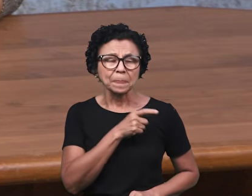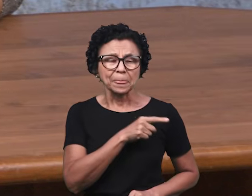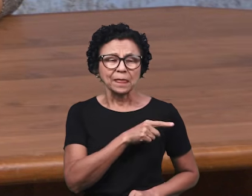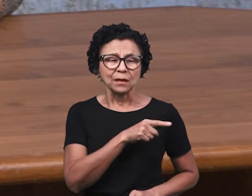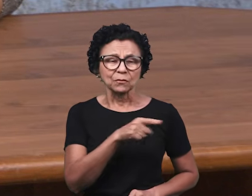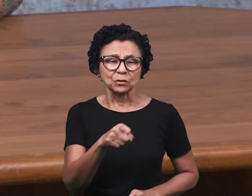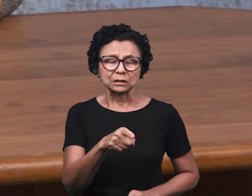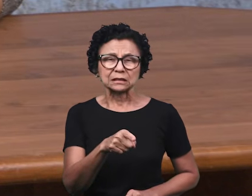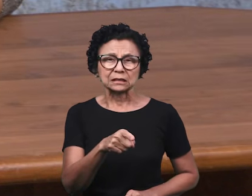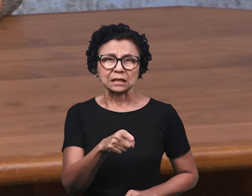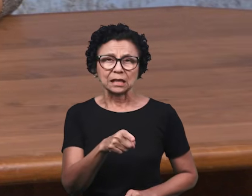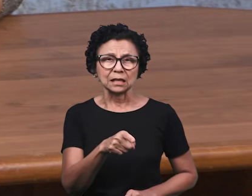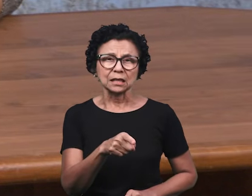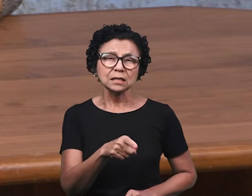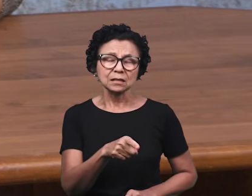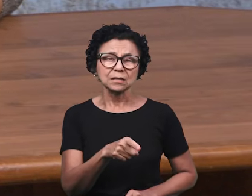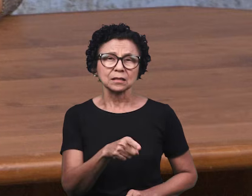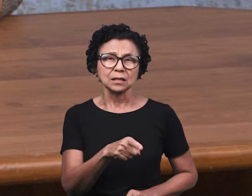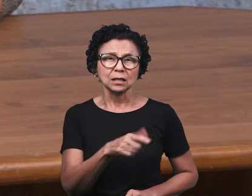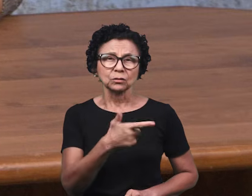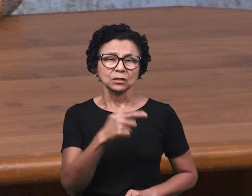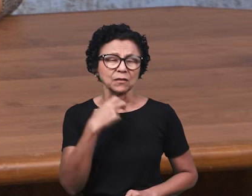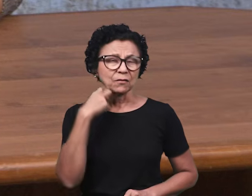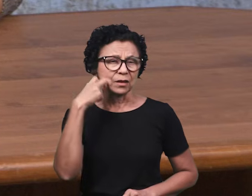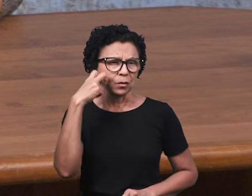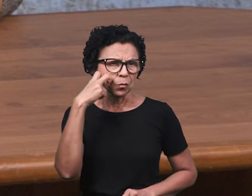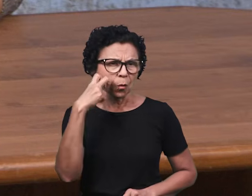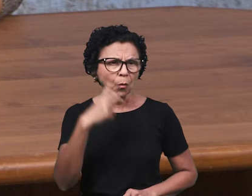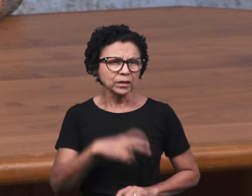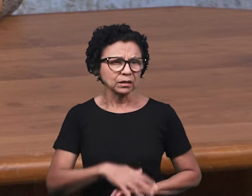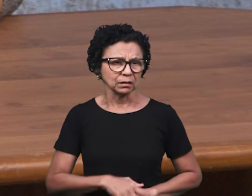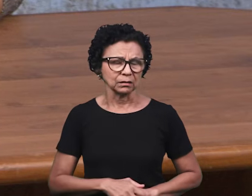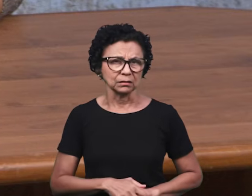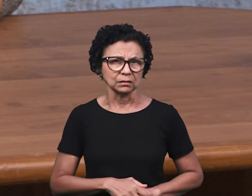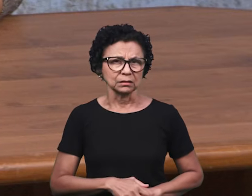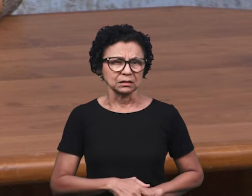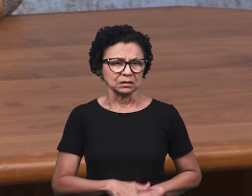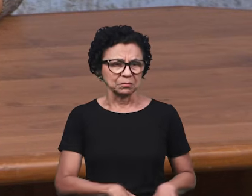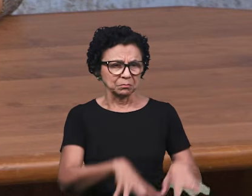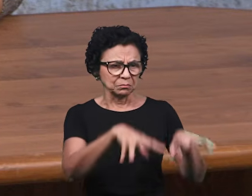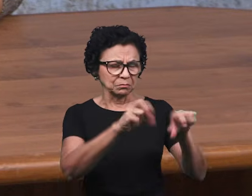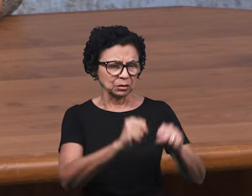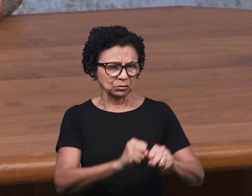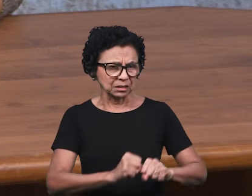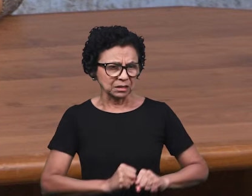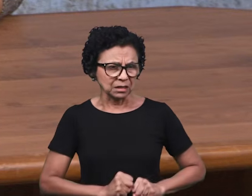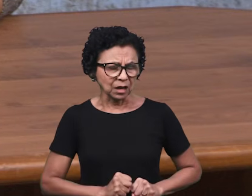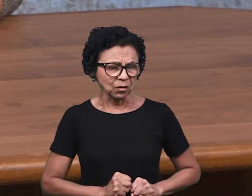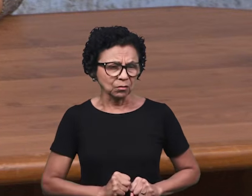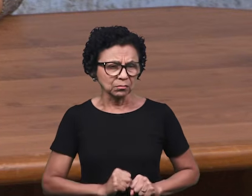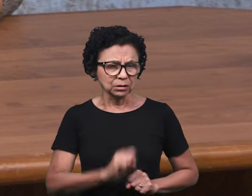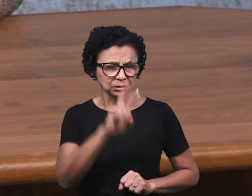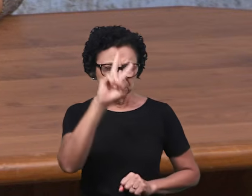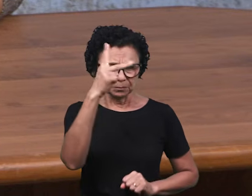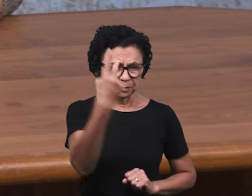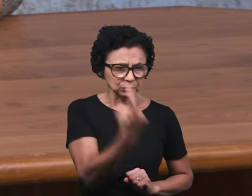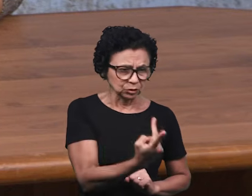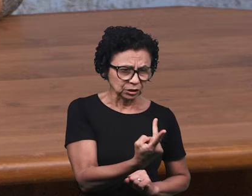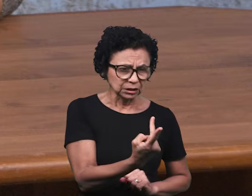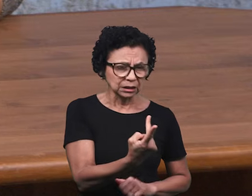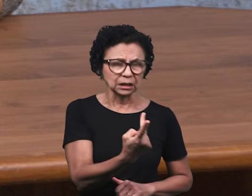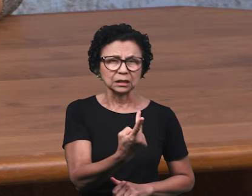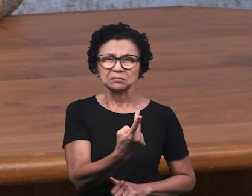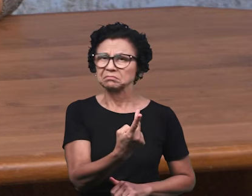de cometer abominação? Pelo contrário, de maneira nenhuma se envergonham,